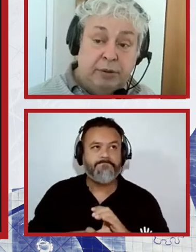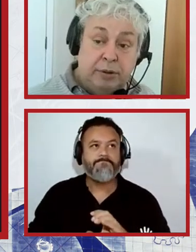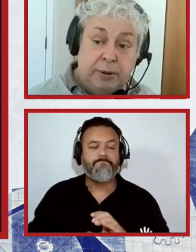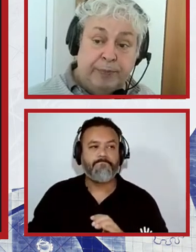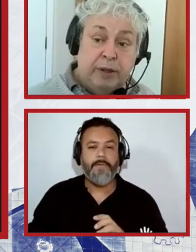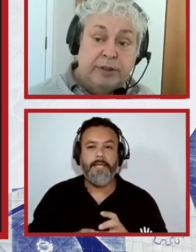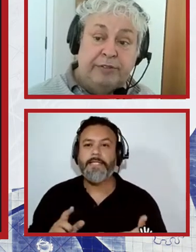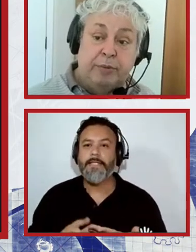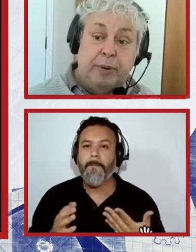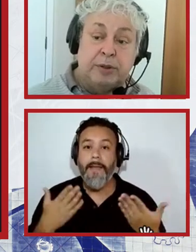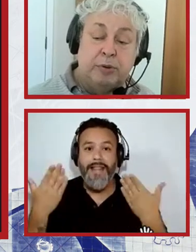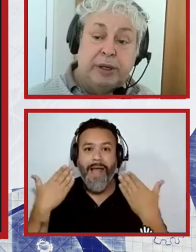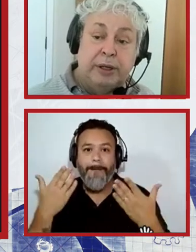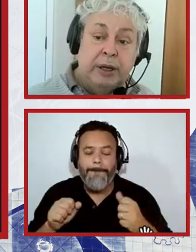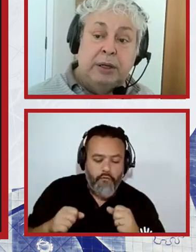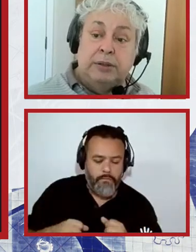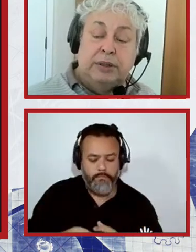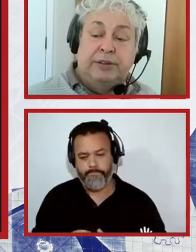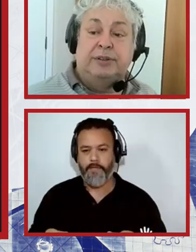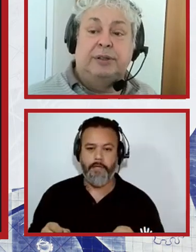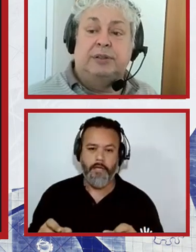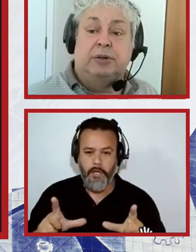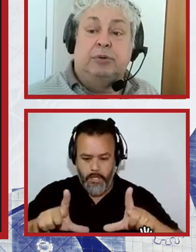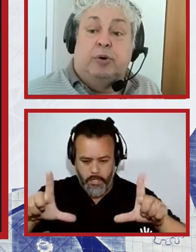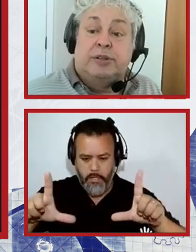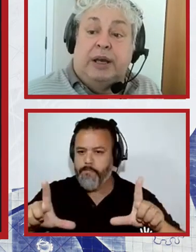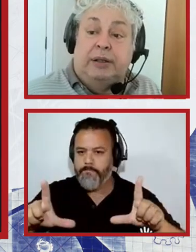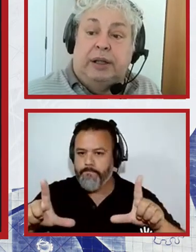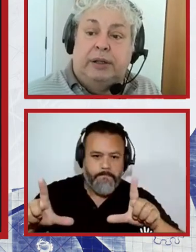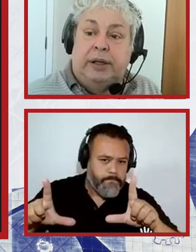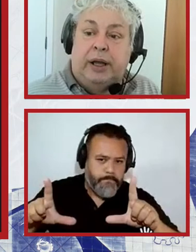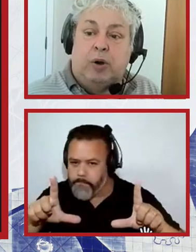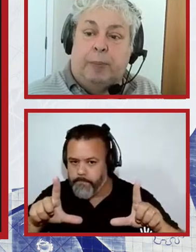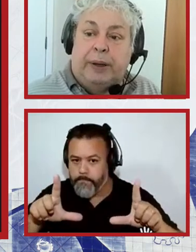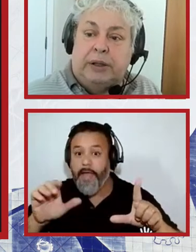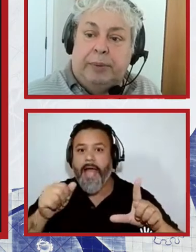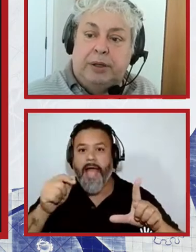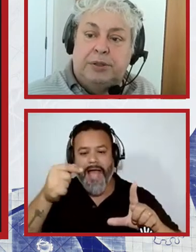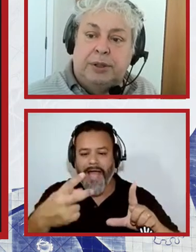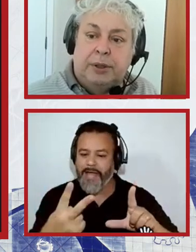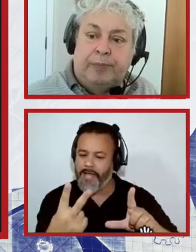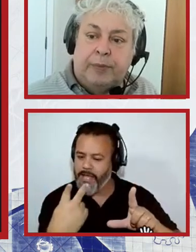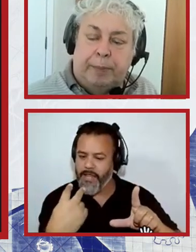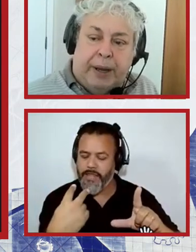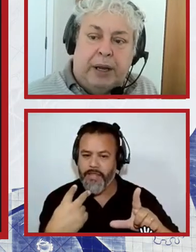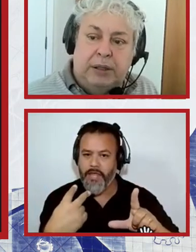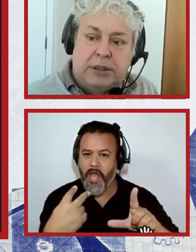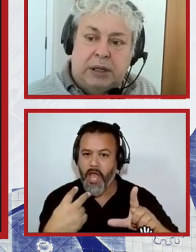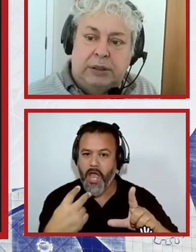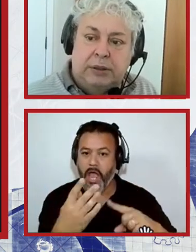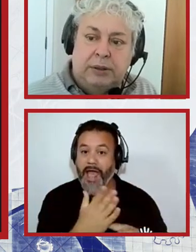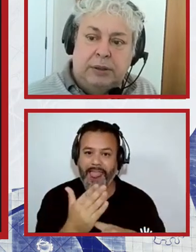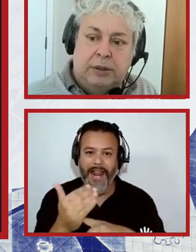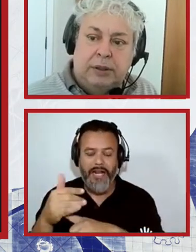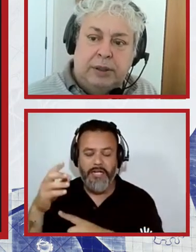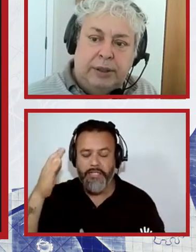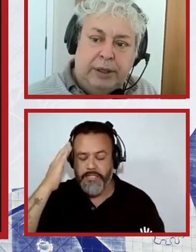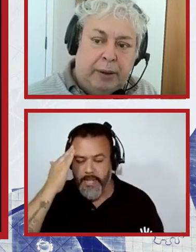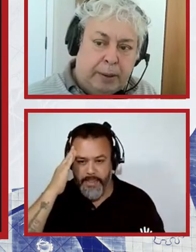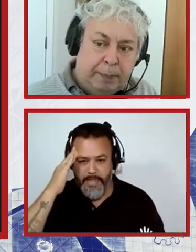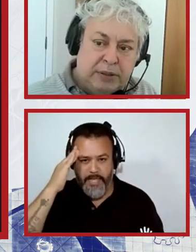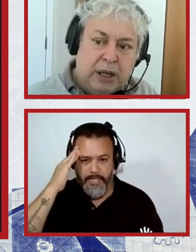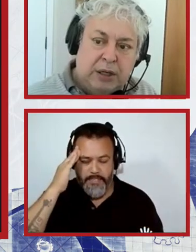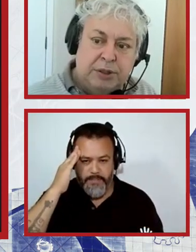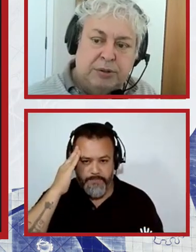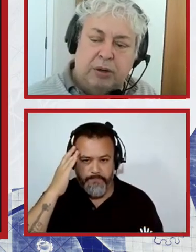é maravilhoso. Você vê uma pessoa que você não consegue entender, ela é completamente paralisada.